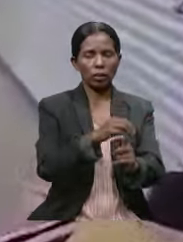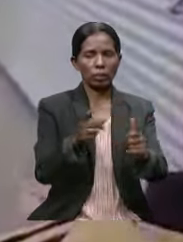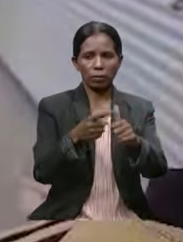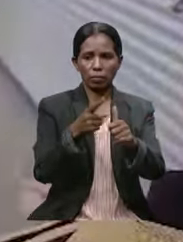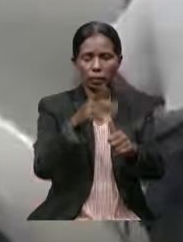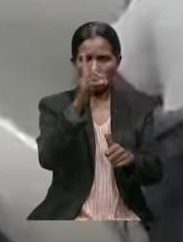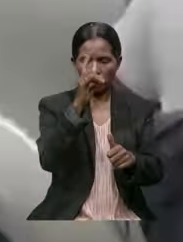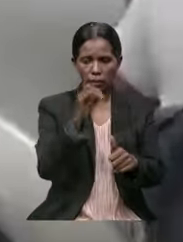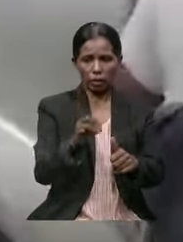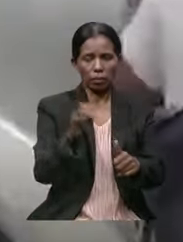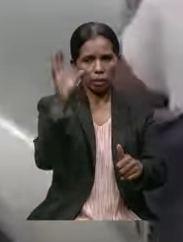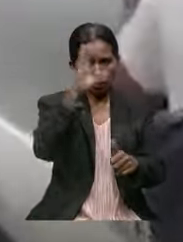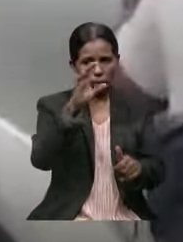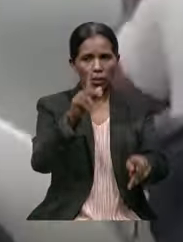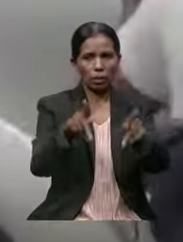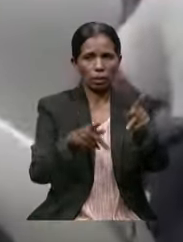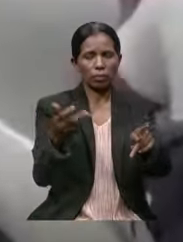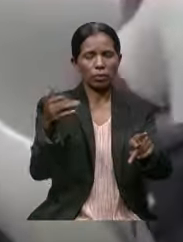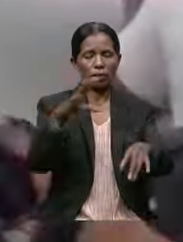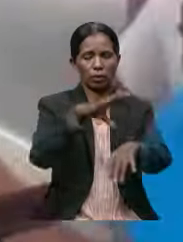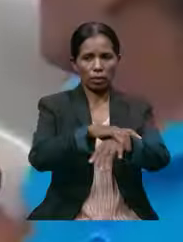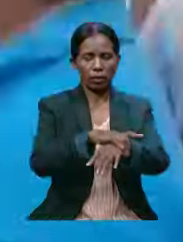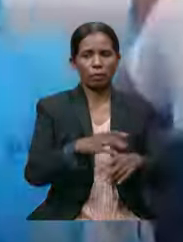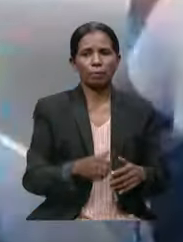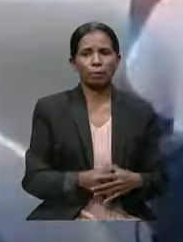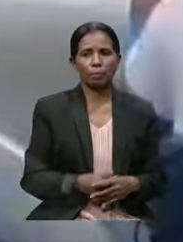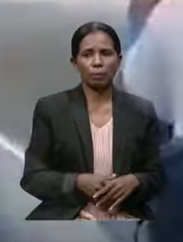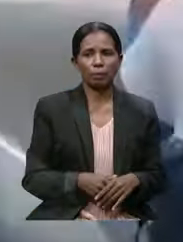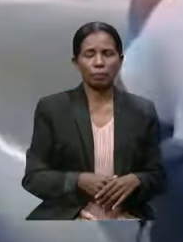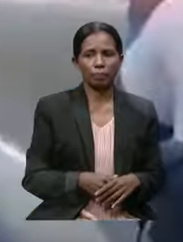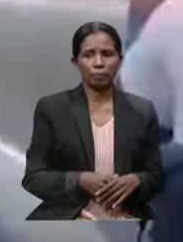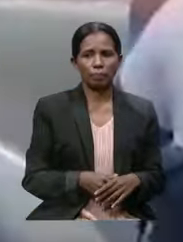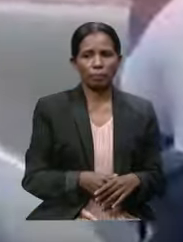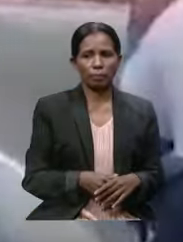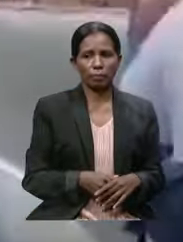instansi Dili, belebuka tuir autor hodi kaptura. João Carlos Tomás Soares, Ziemen.